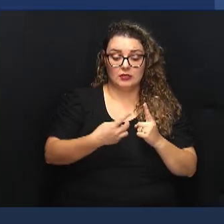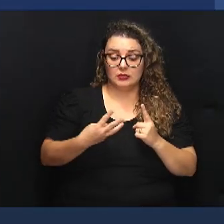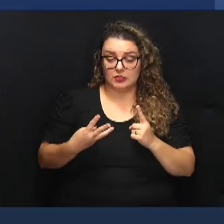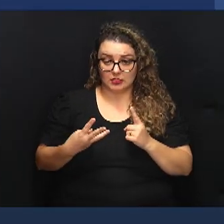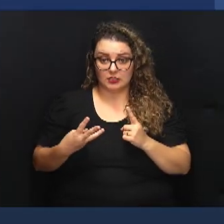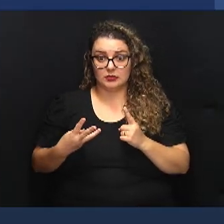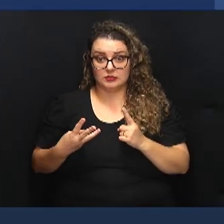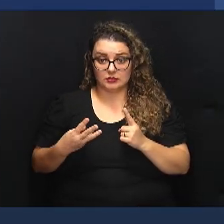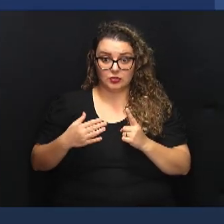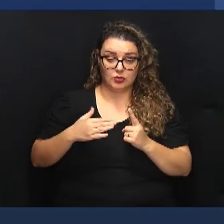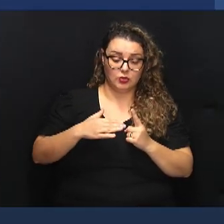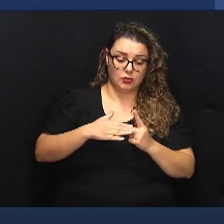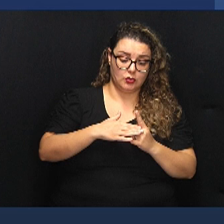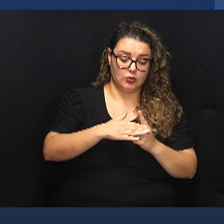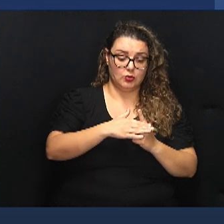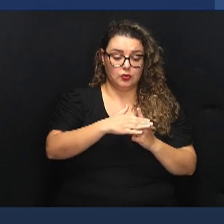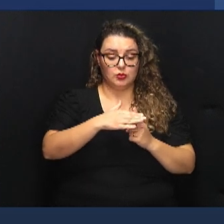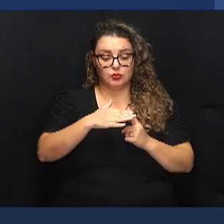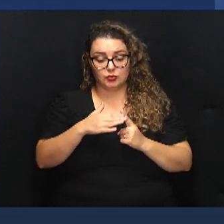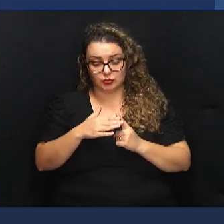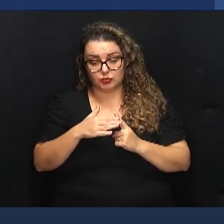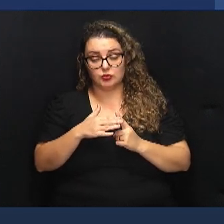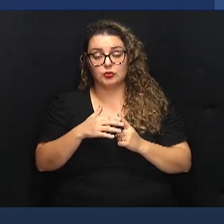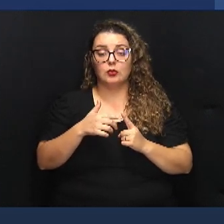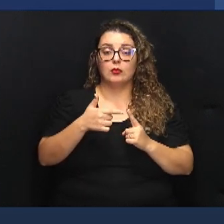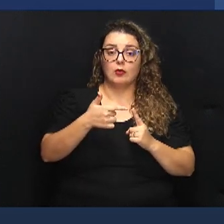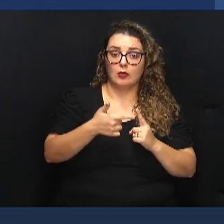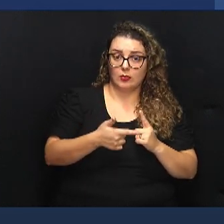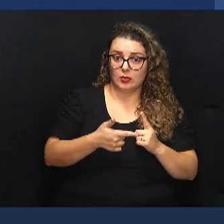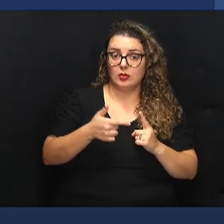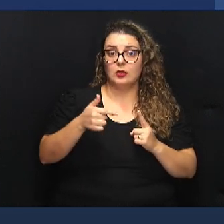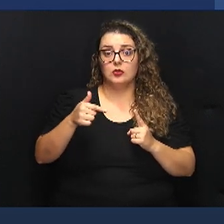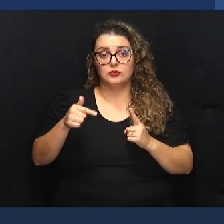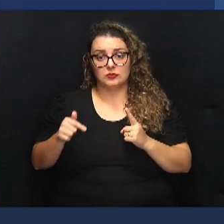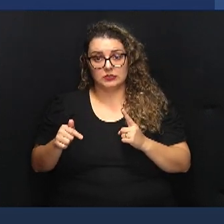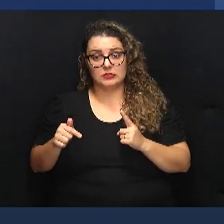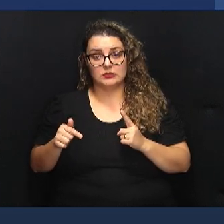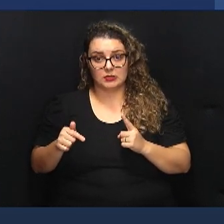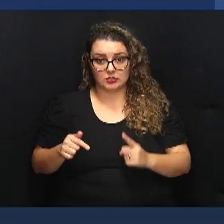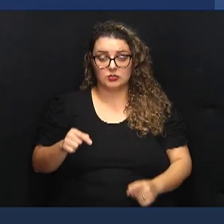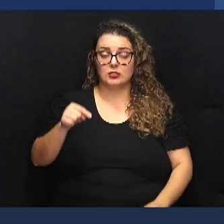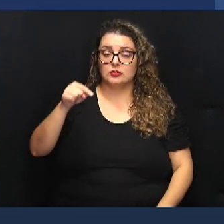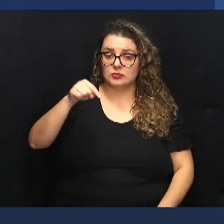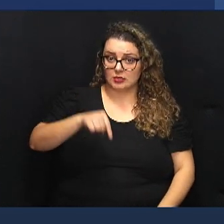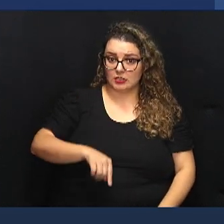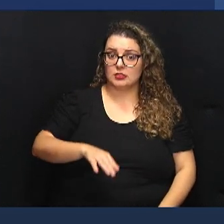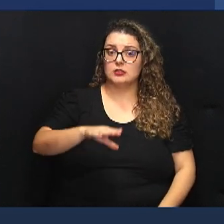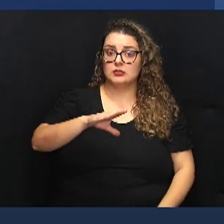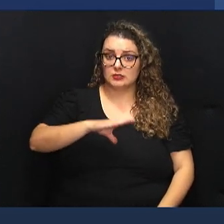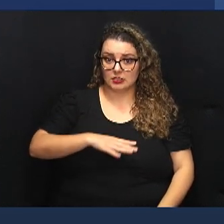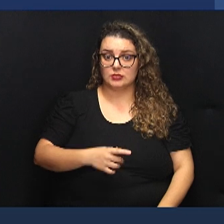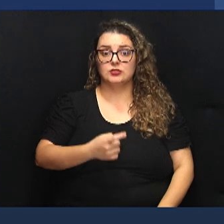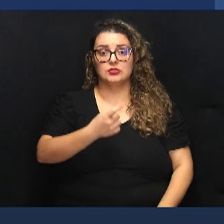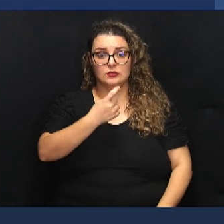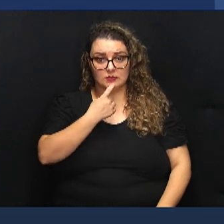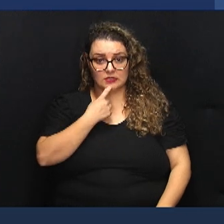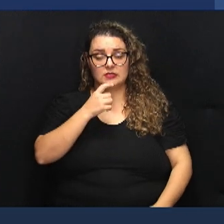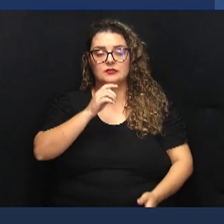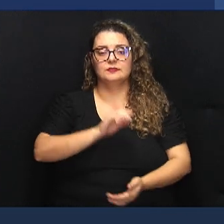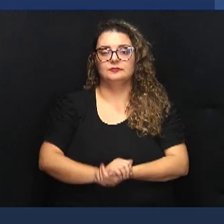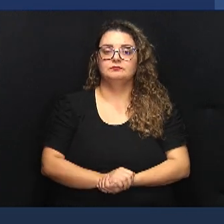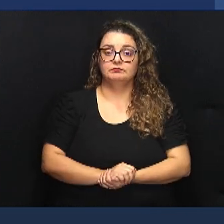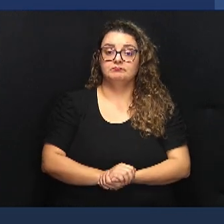graus, ao longo do dia a temperatura sobe, podendo chegar aos 27 graus aqui na cidade de Campinas,